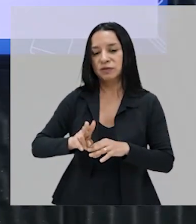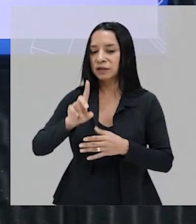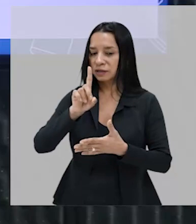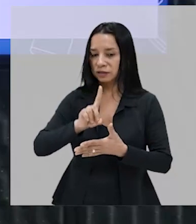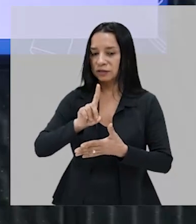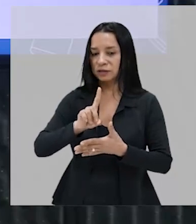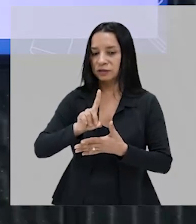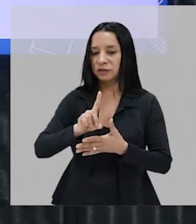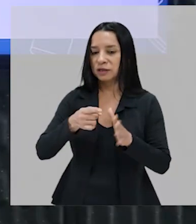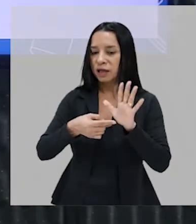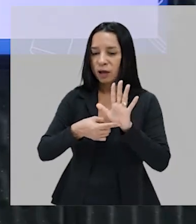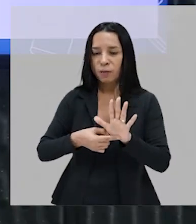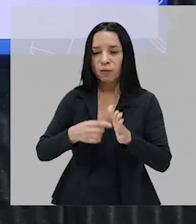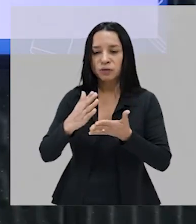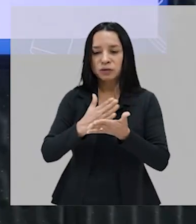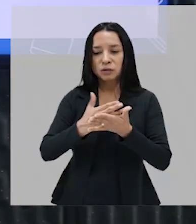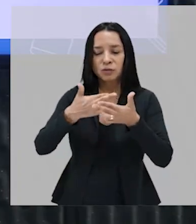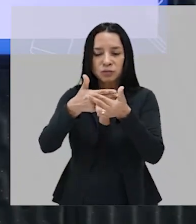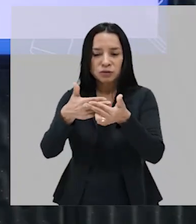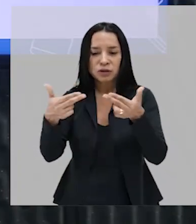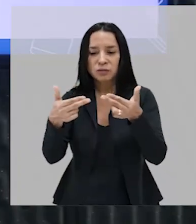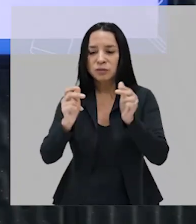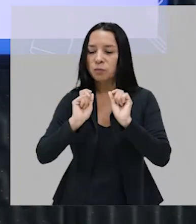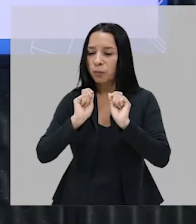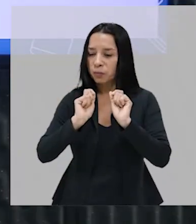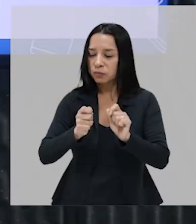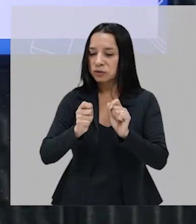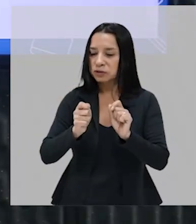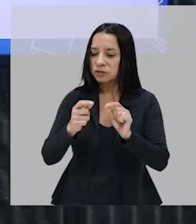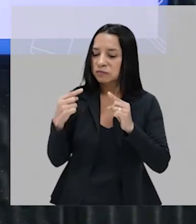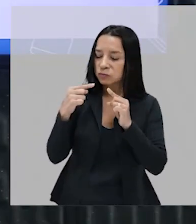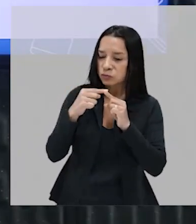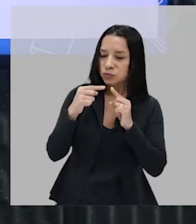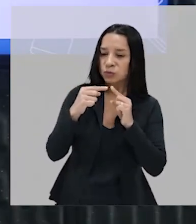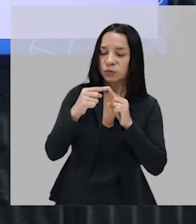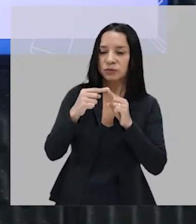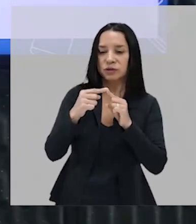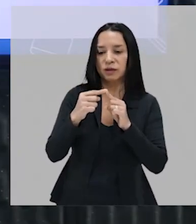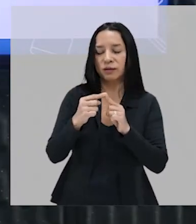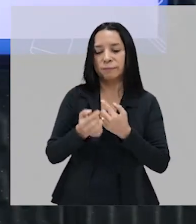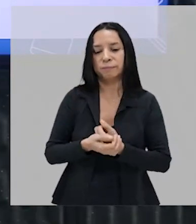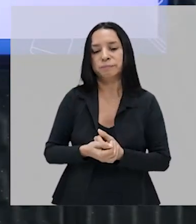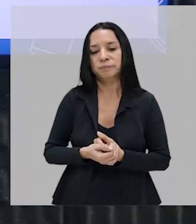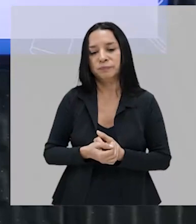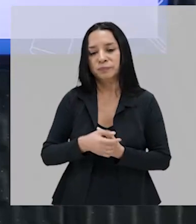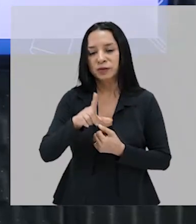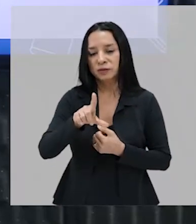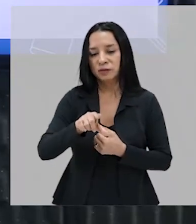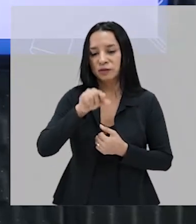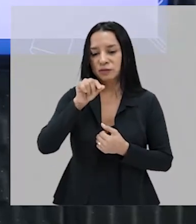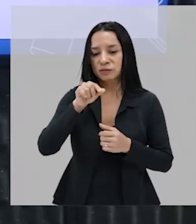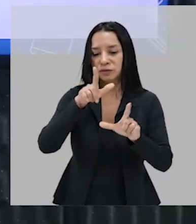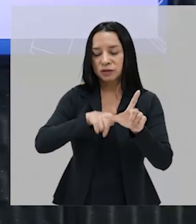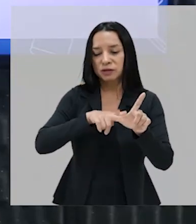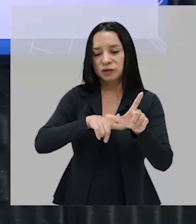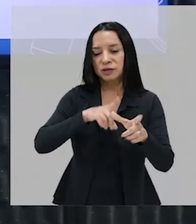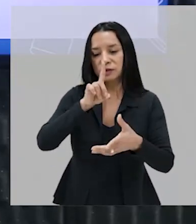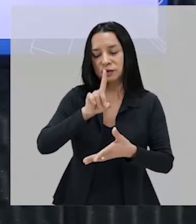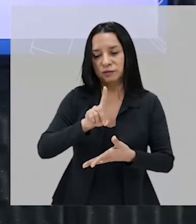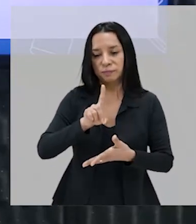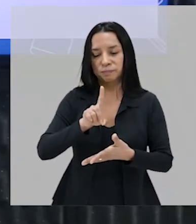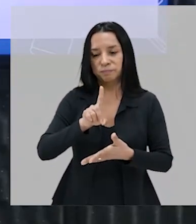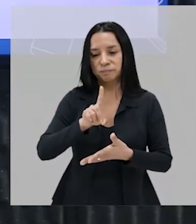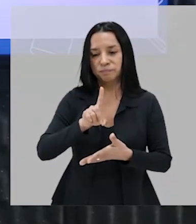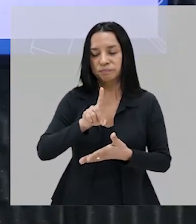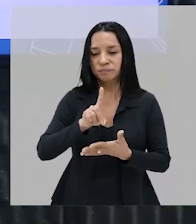de encaixar dentro do conhecimento reflexivo, crítico, portanto filosófico. Vamos marcar aqui a nossa letra D de dado.